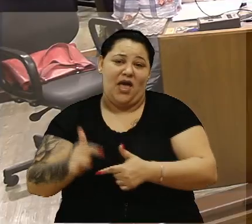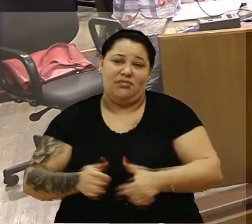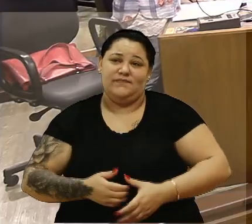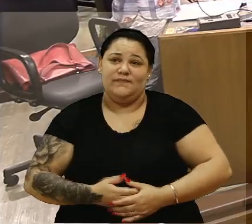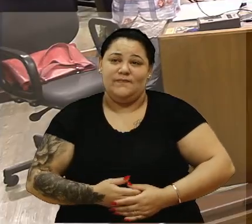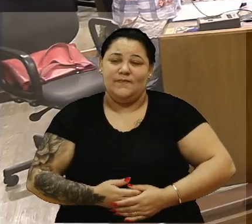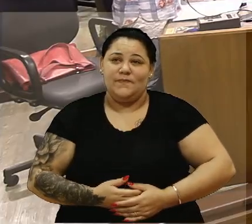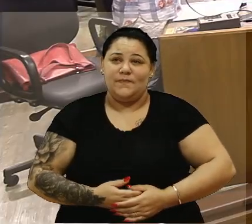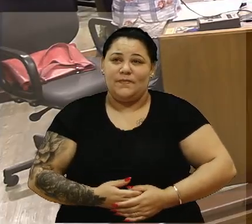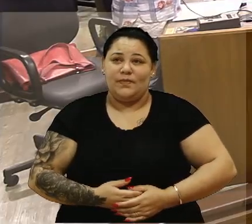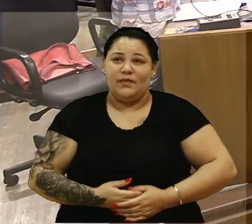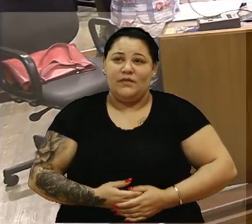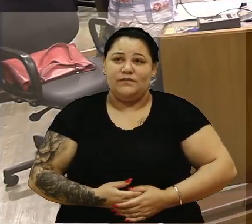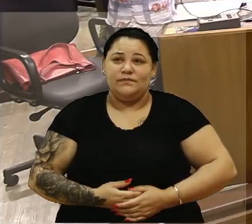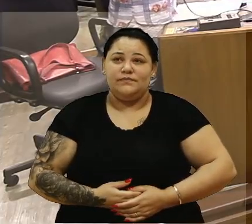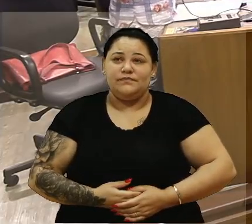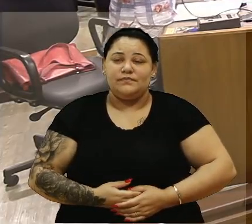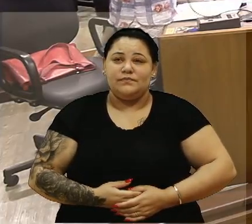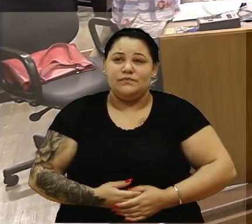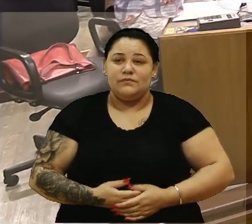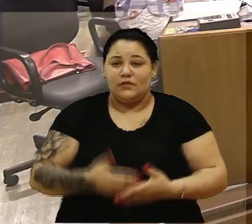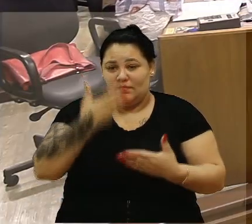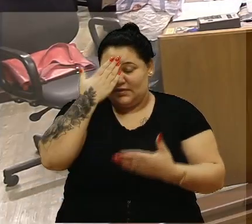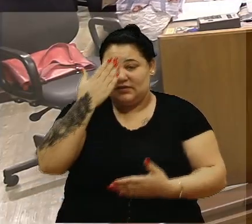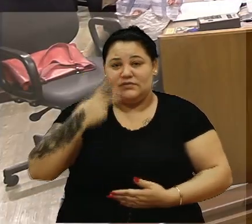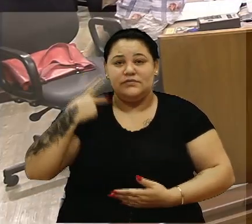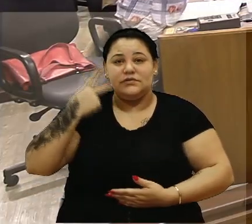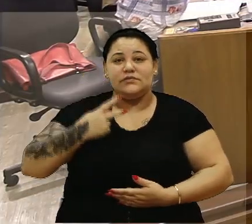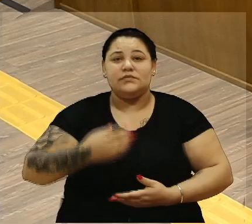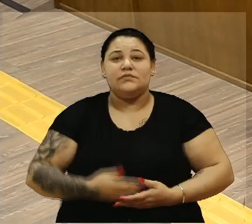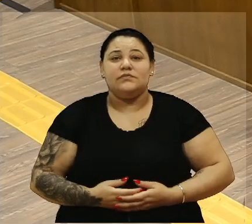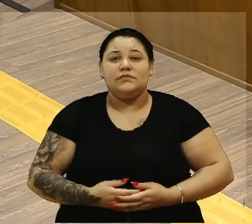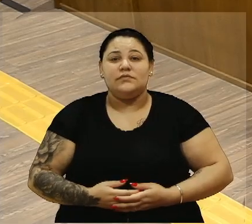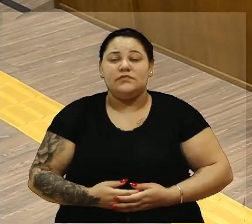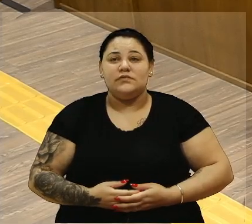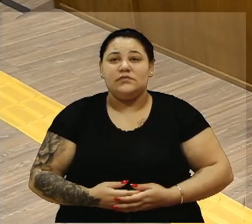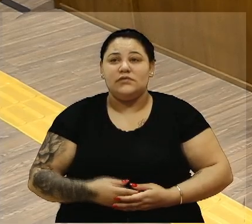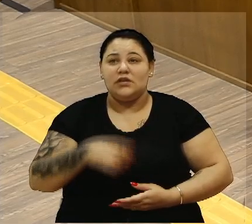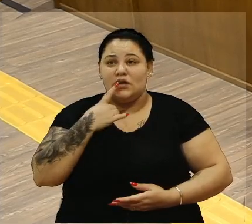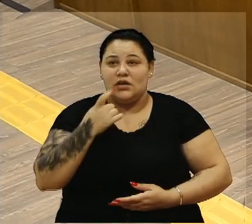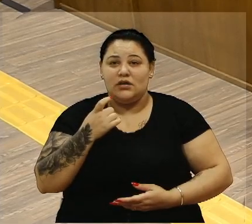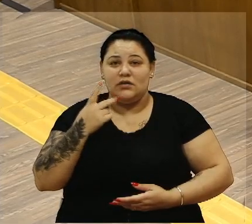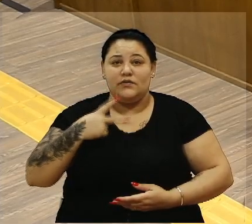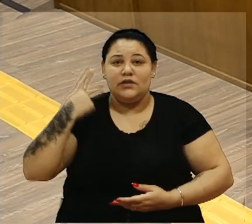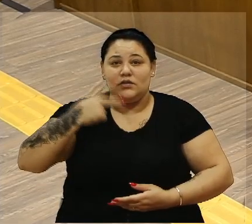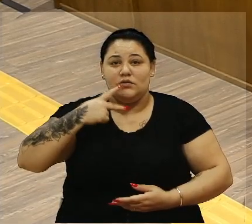vereadora. Obrigada, vereadora. Obrigado, vereadora Rose.